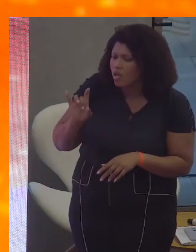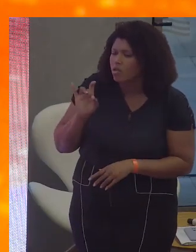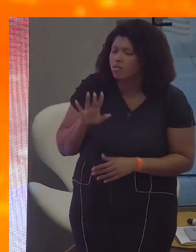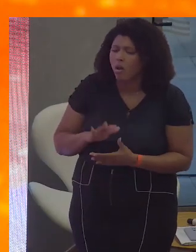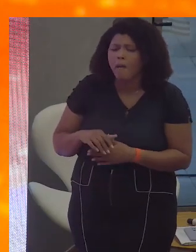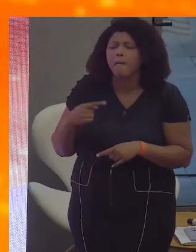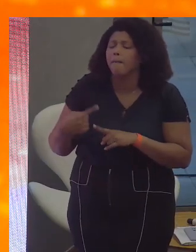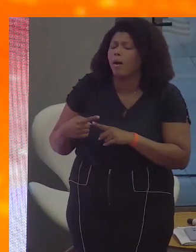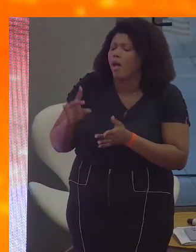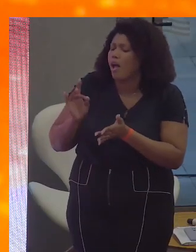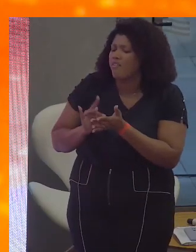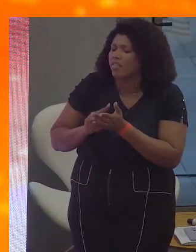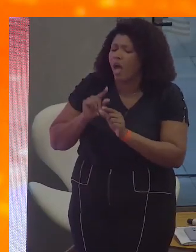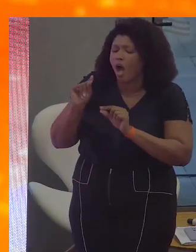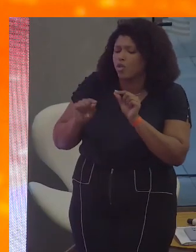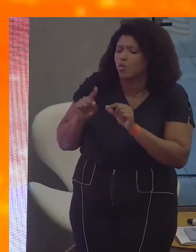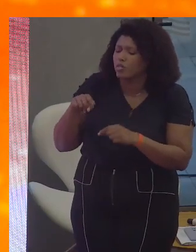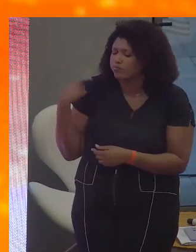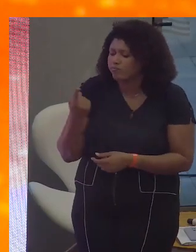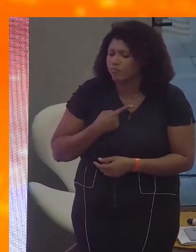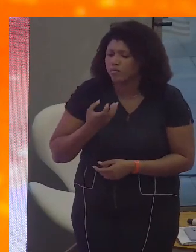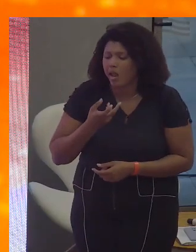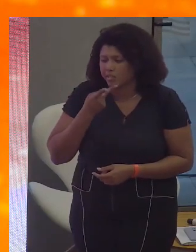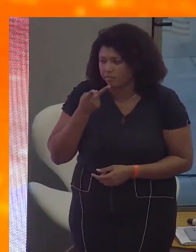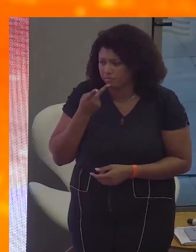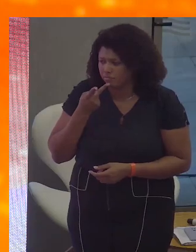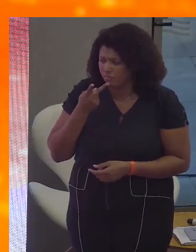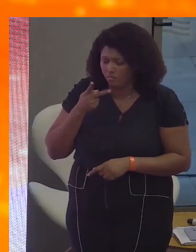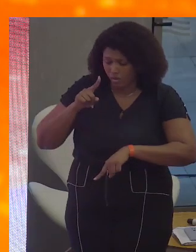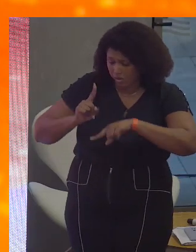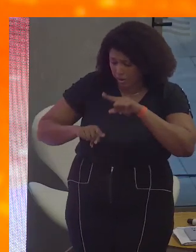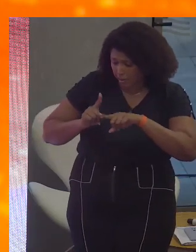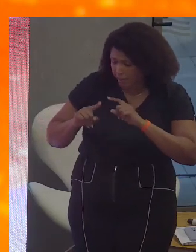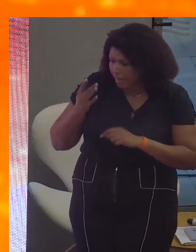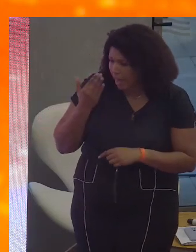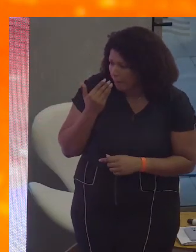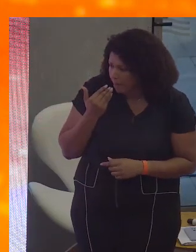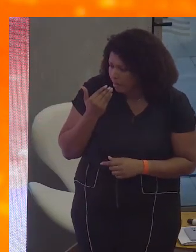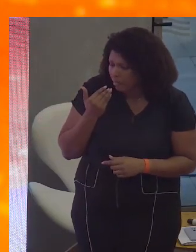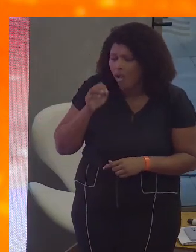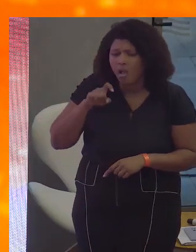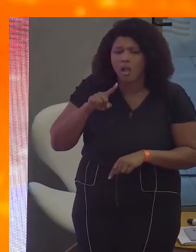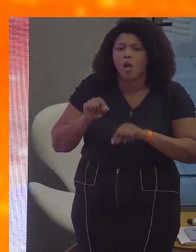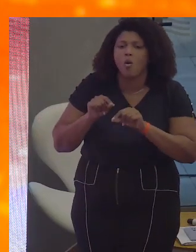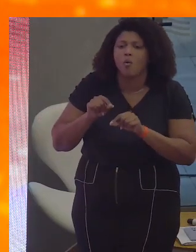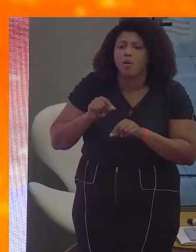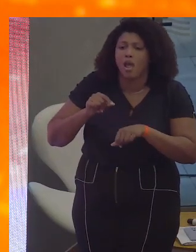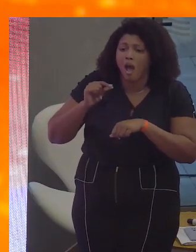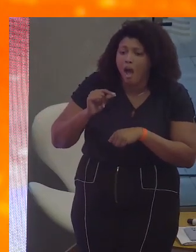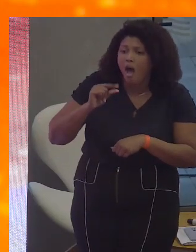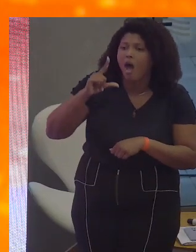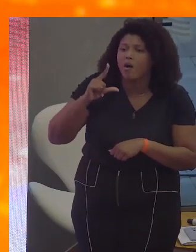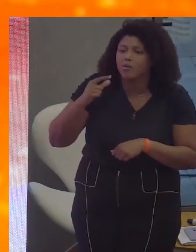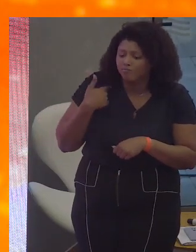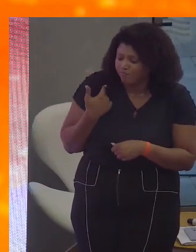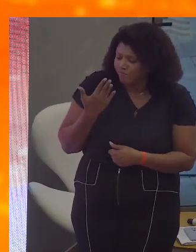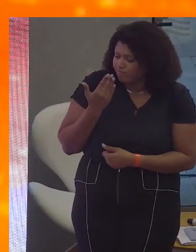realidade, o que a gente está querendo dizer? Suplemento alimentar, ele precisa o quê? É um produto de alto consumo. Eu preciso